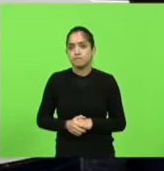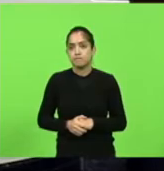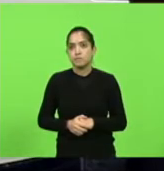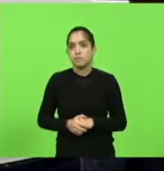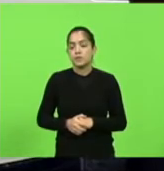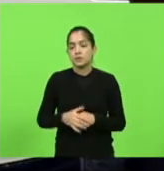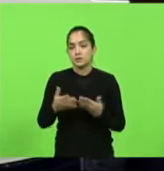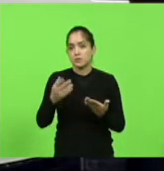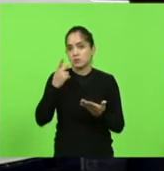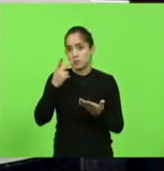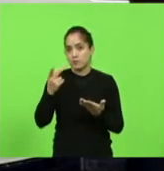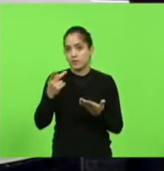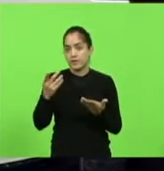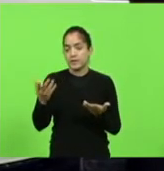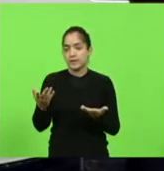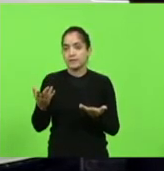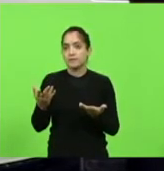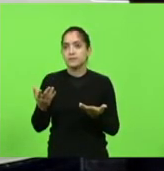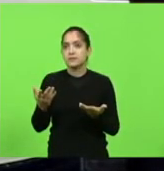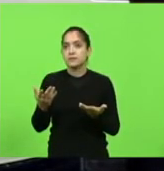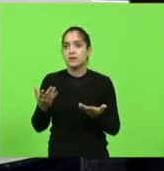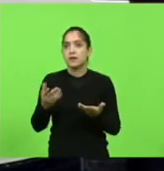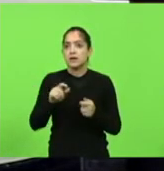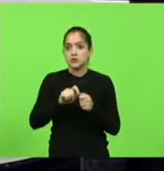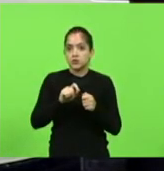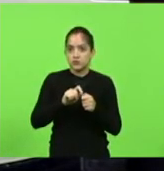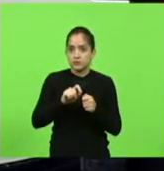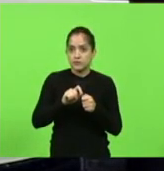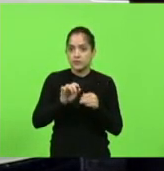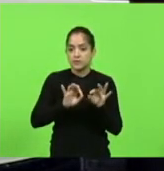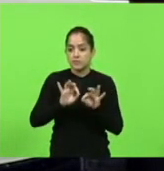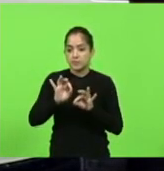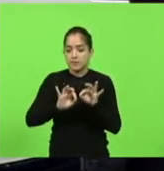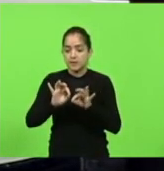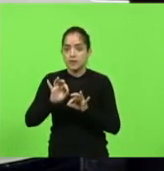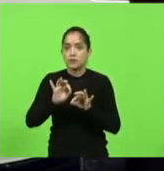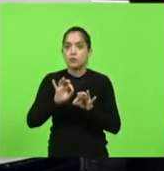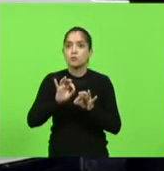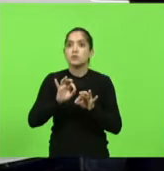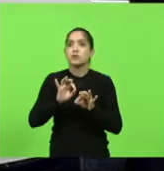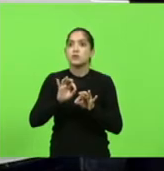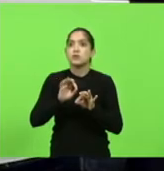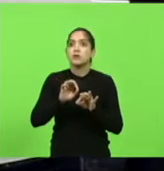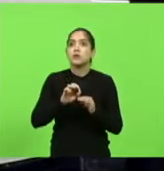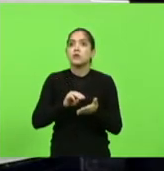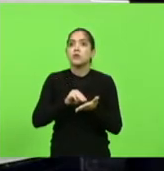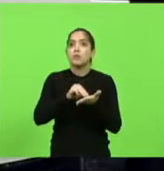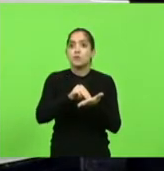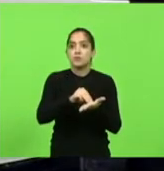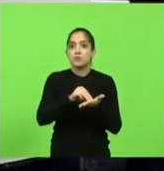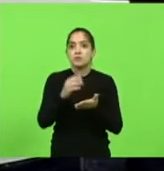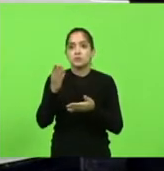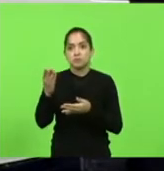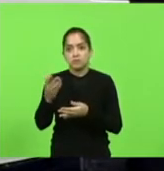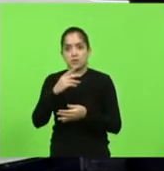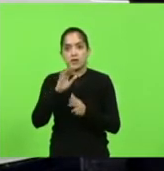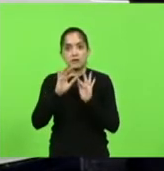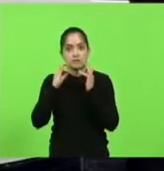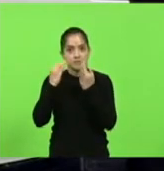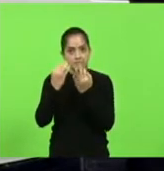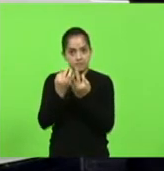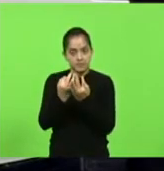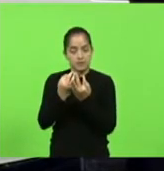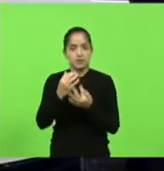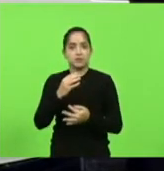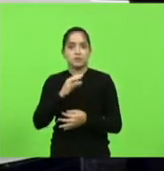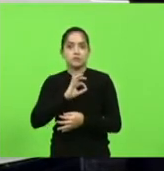eu disse, nós fizemos uma moção de a família, os colegas do policial